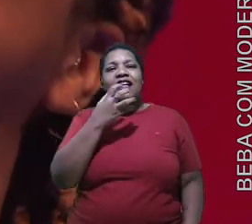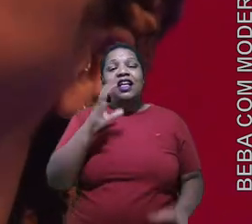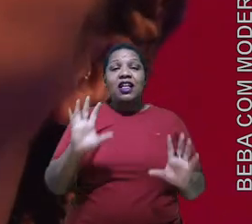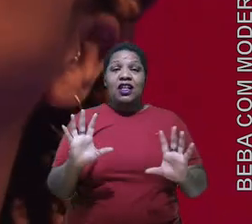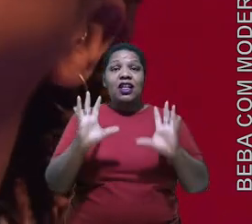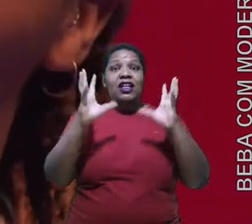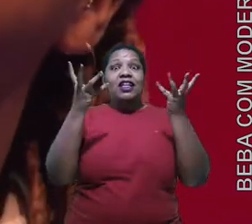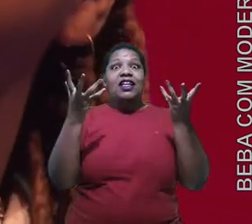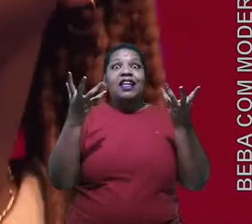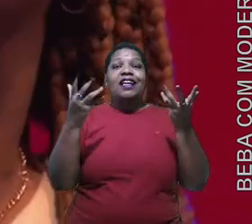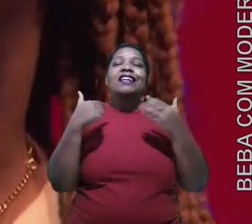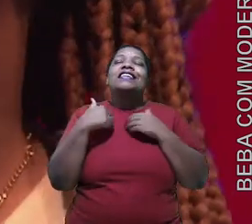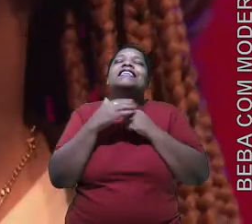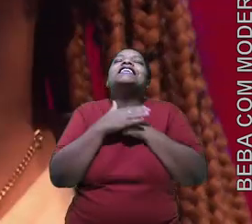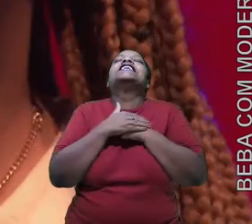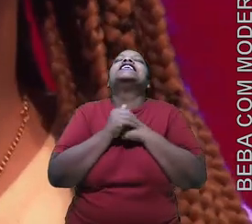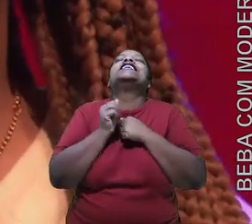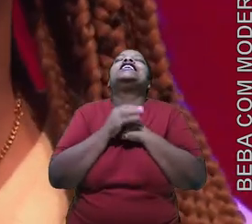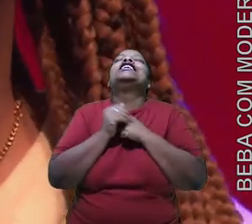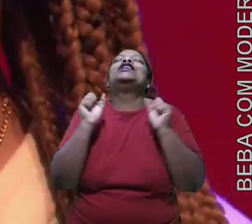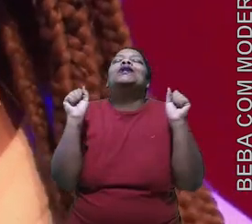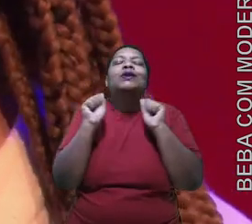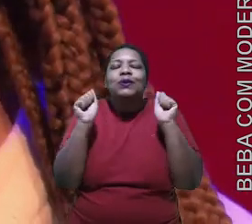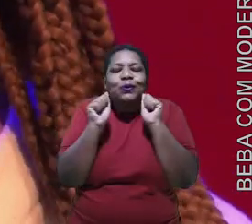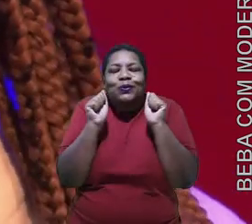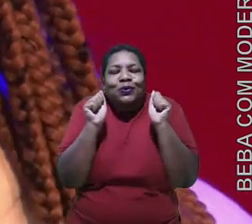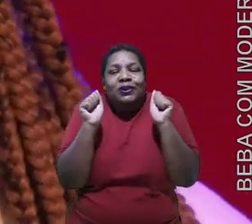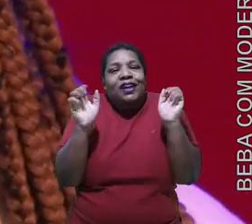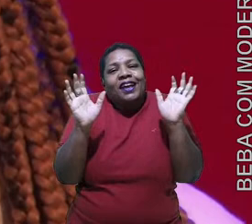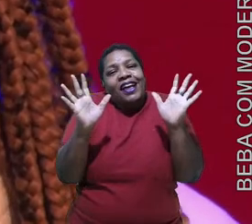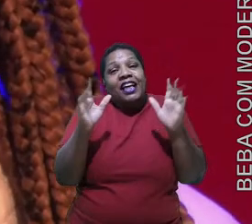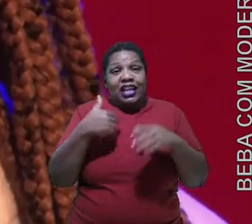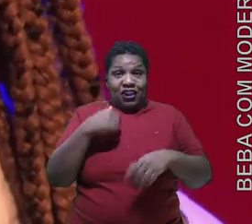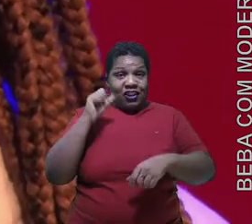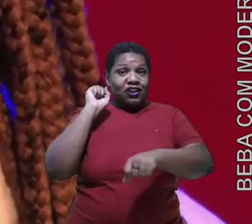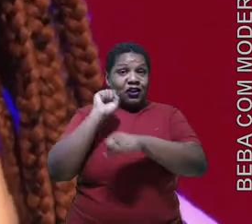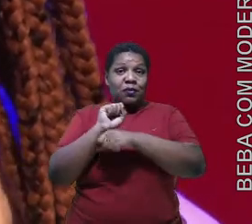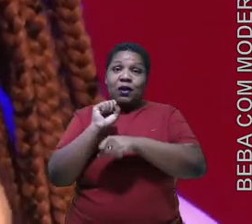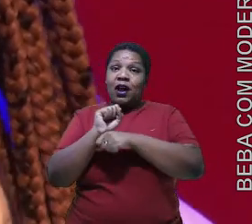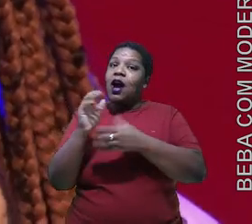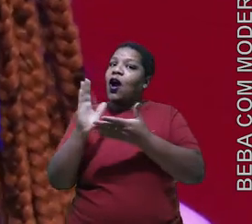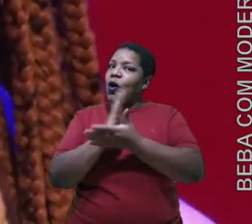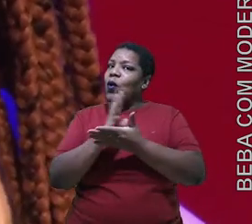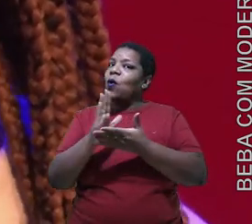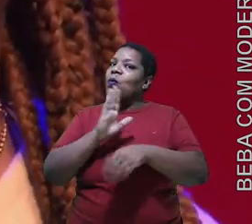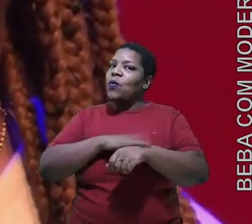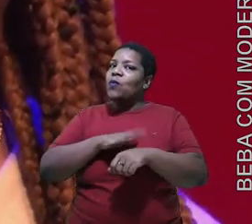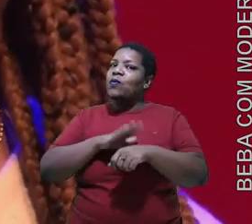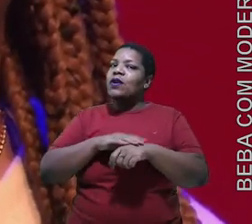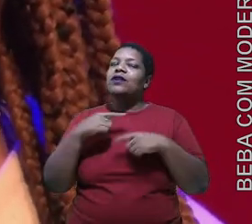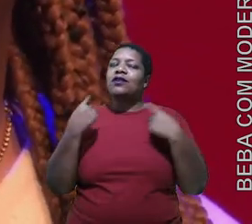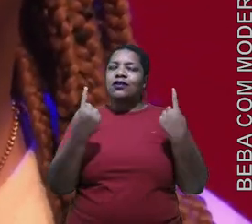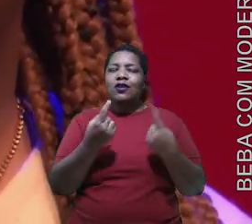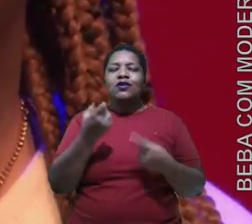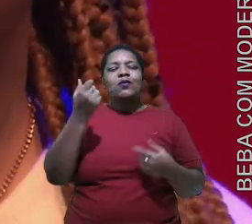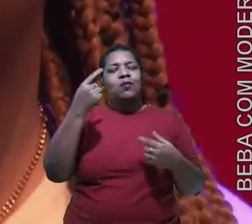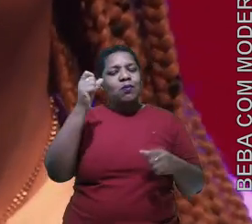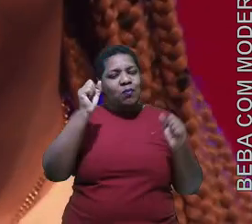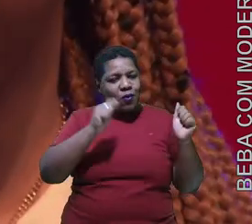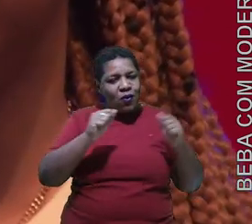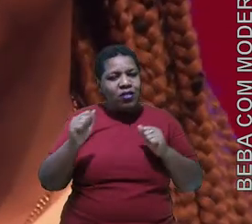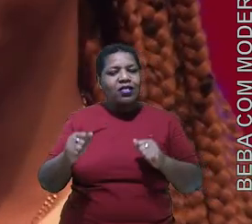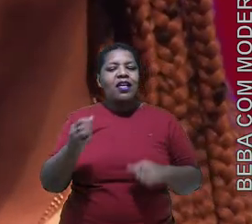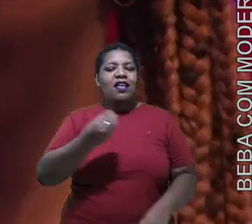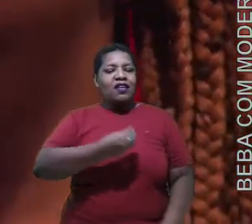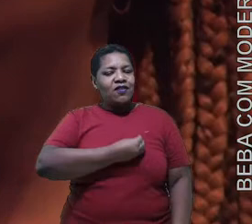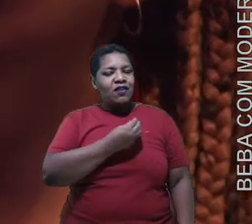cana não carinho e me esperar em algum momento poder viver tudo de novo ao